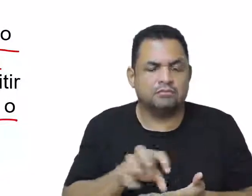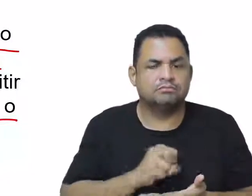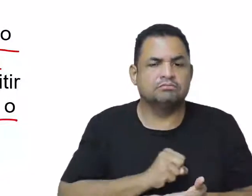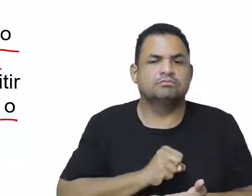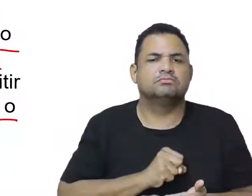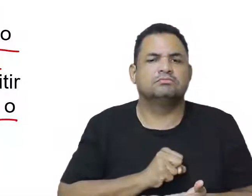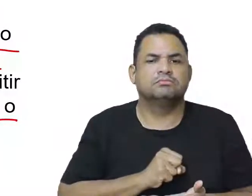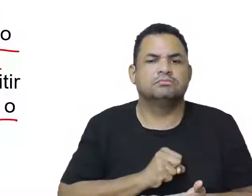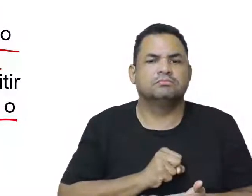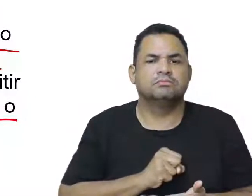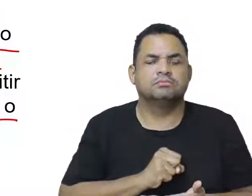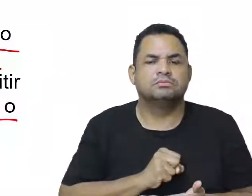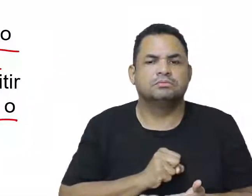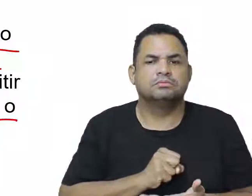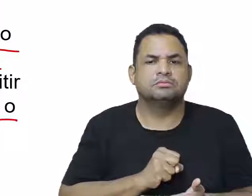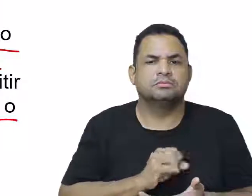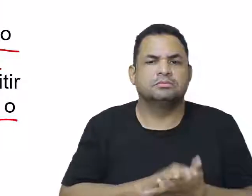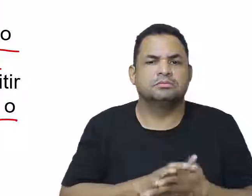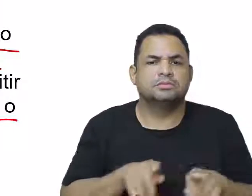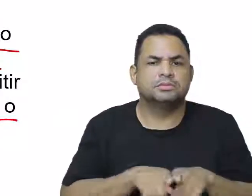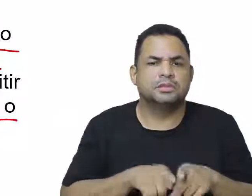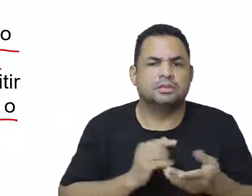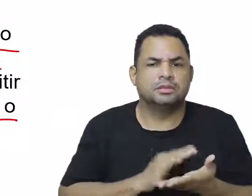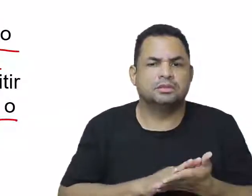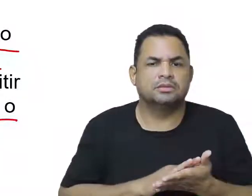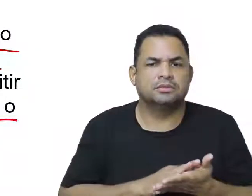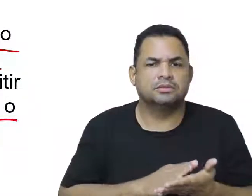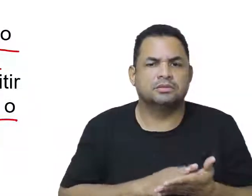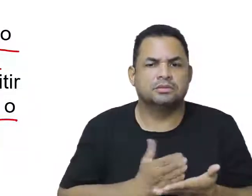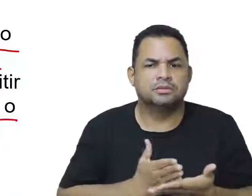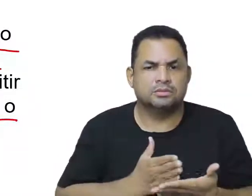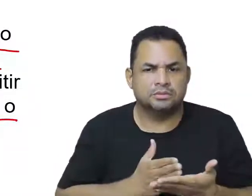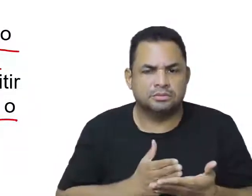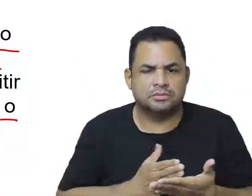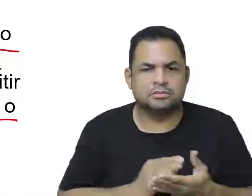absorver, elas também têm a função de